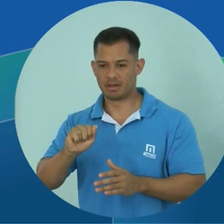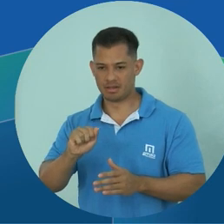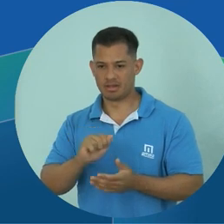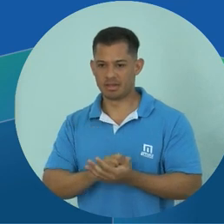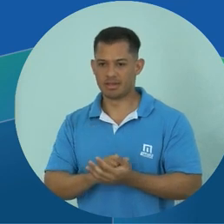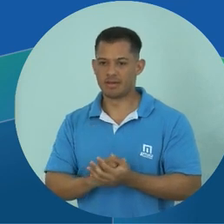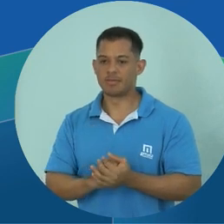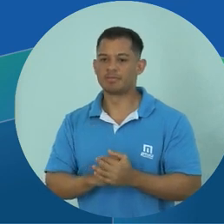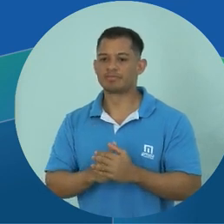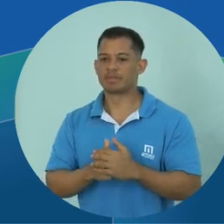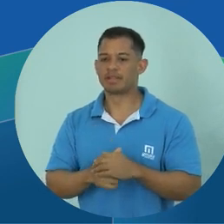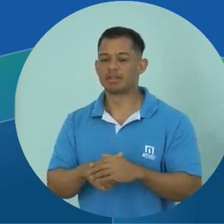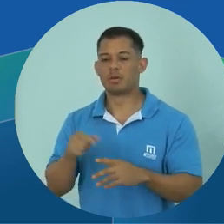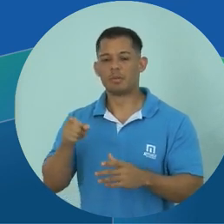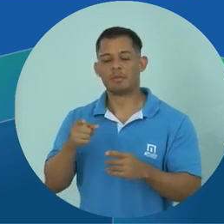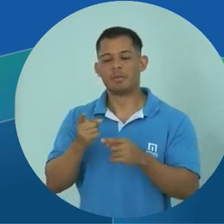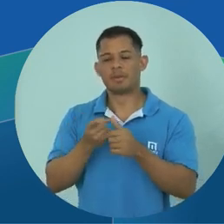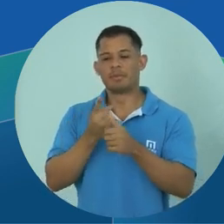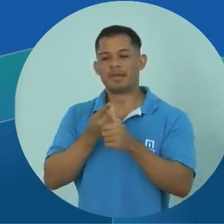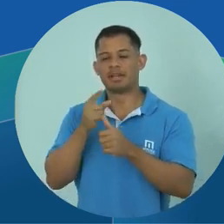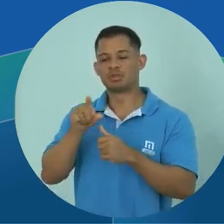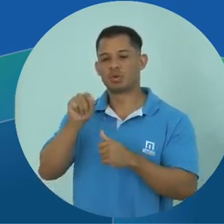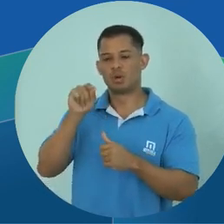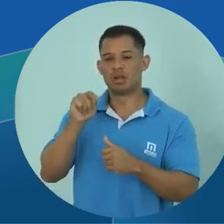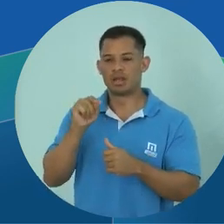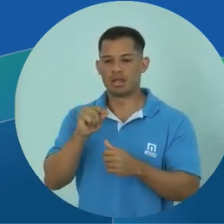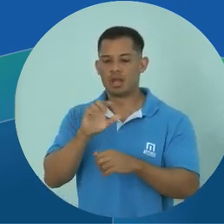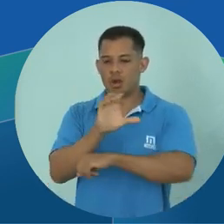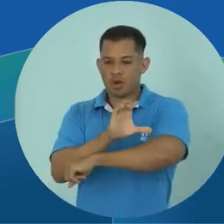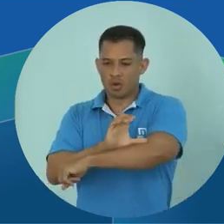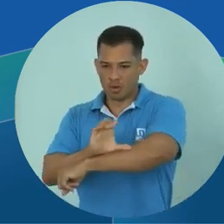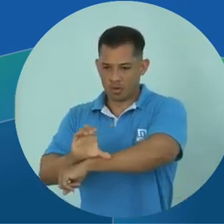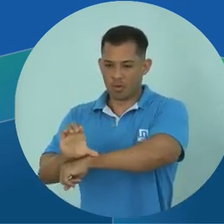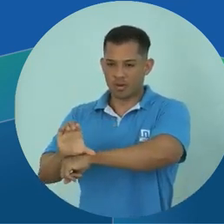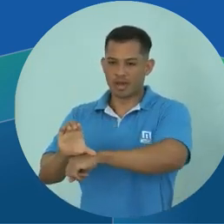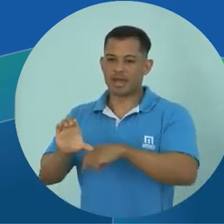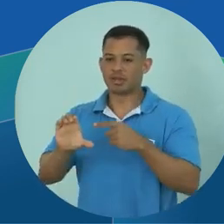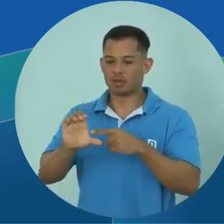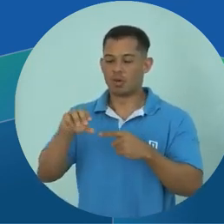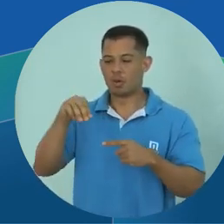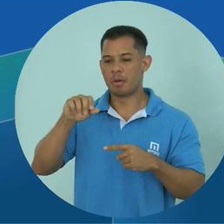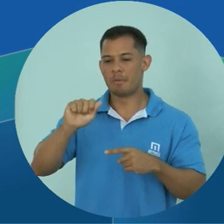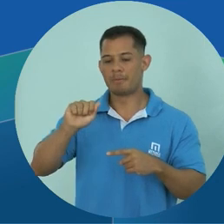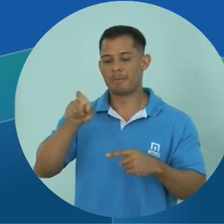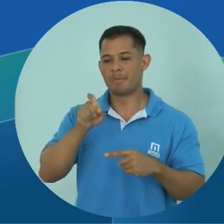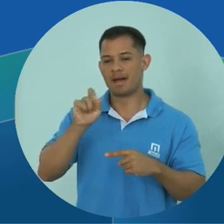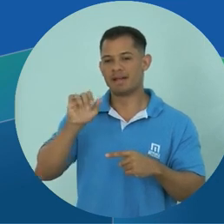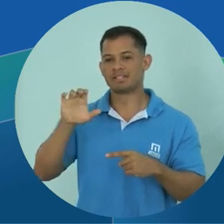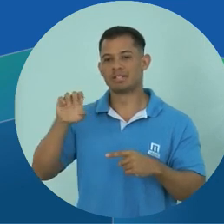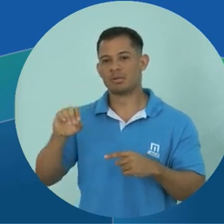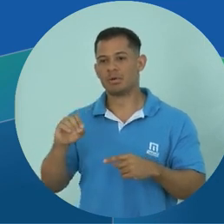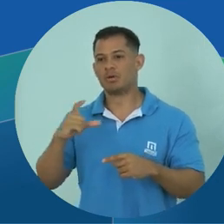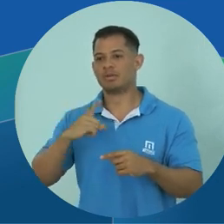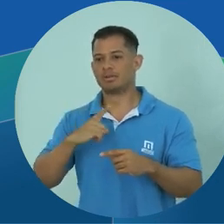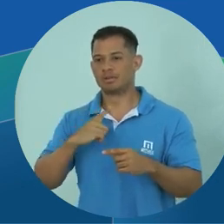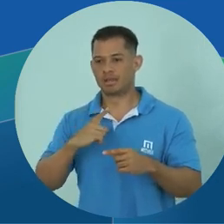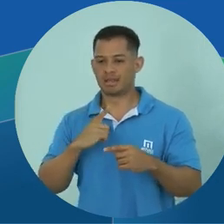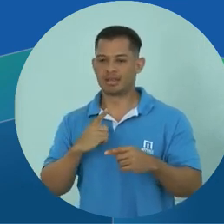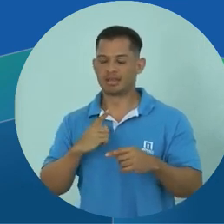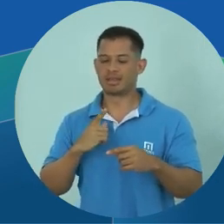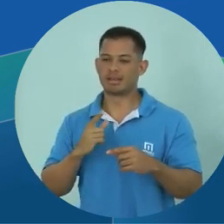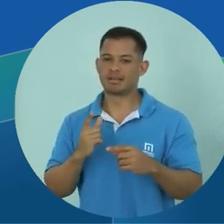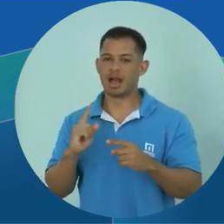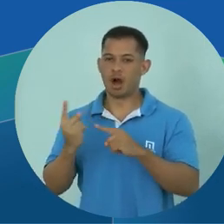do reforço, que seria em concreto massa, então, grandes volumes, grandes blocos, grandes alturas,